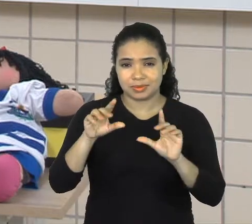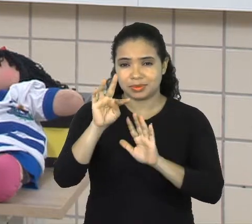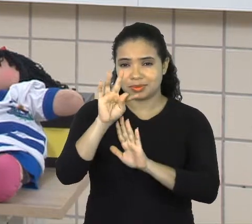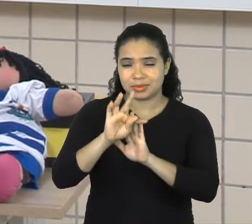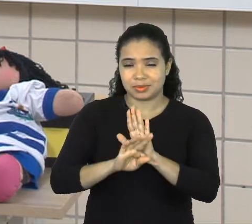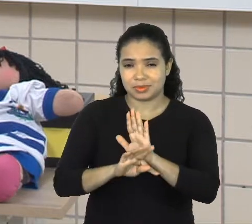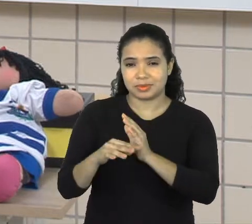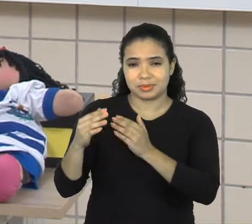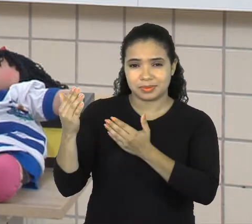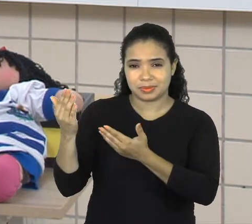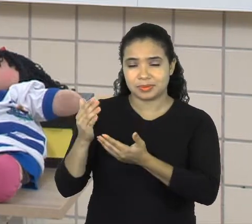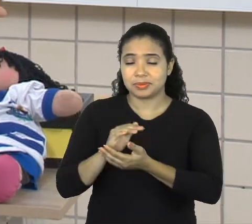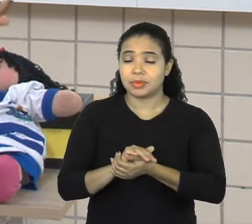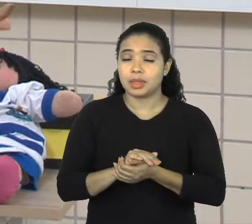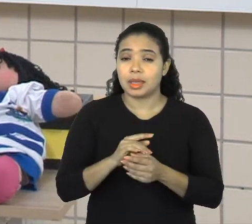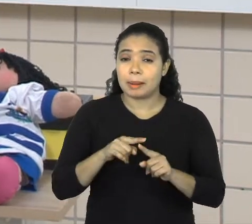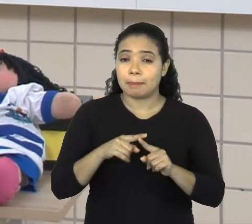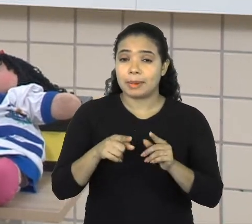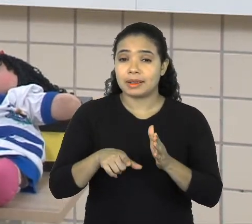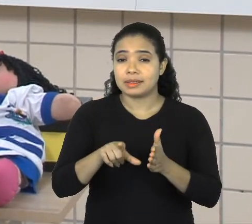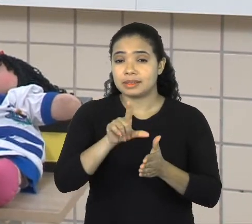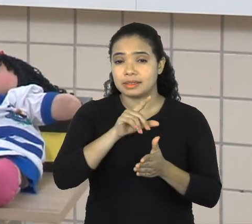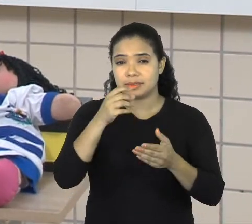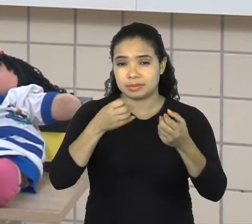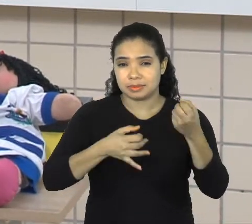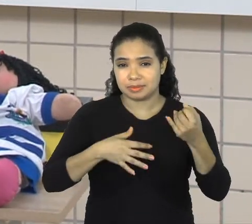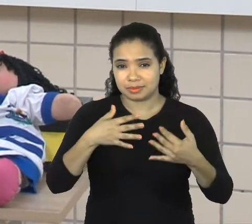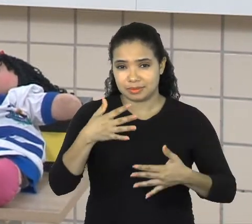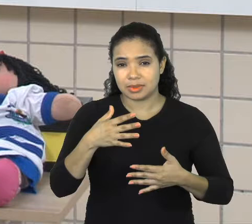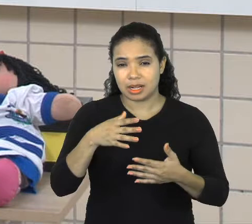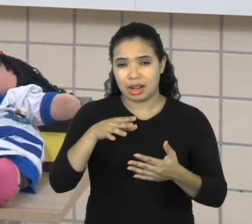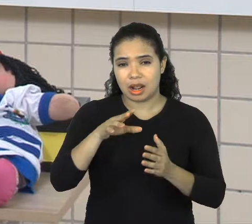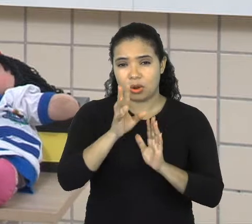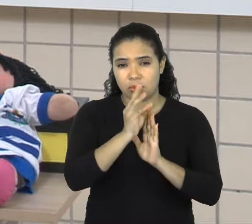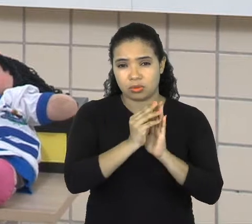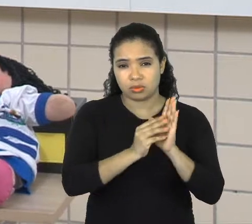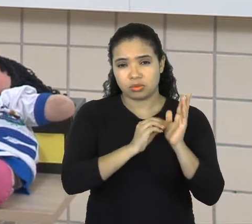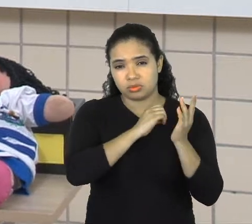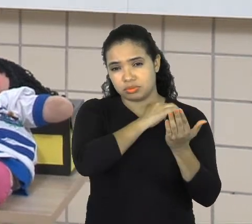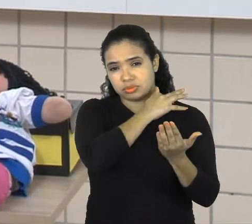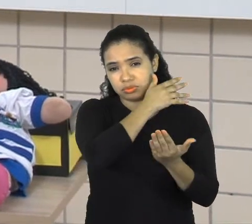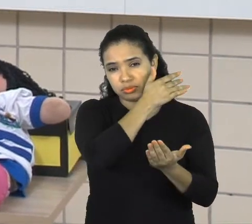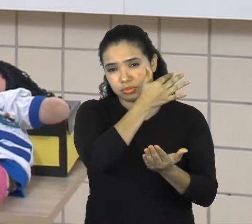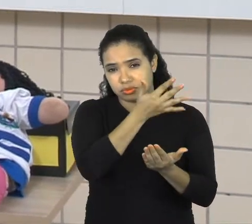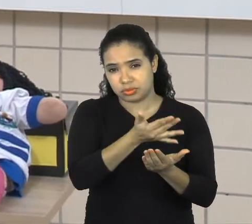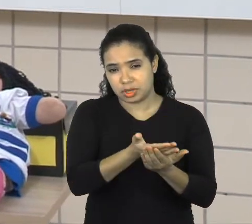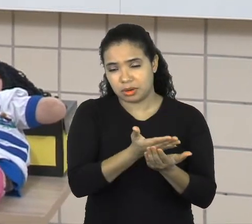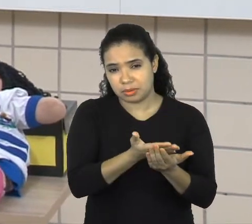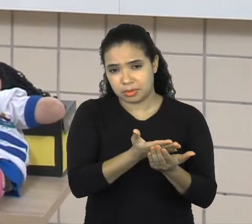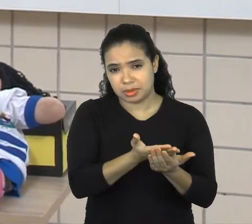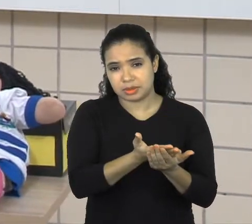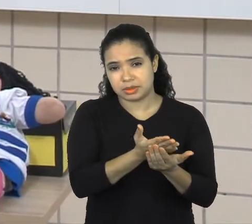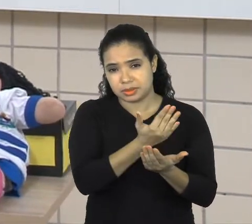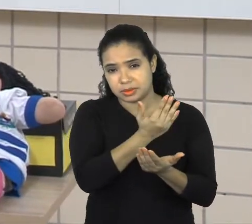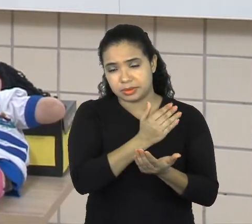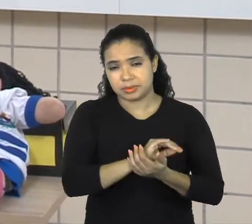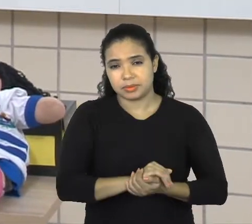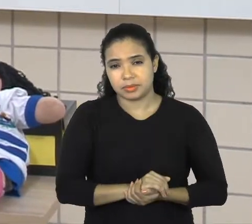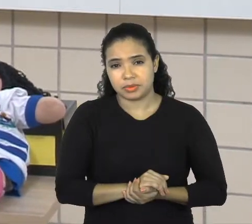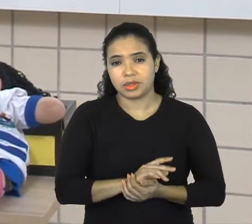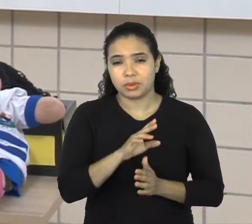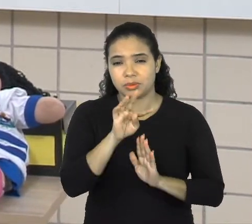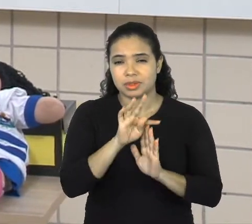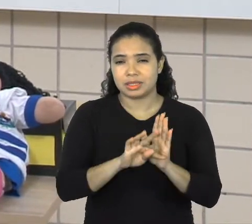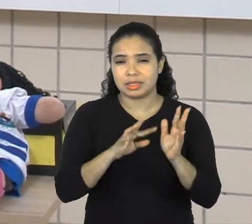vamos trabalhar. Mas antes, como eu falei que nós íamos relembrar um pouquinho de poema para não esquecer, nós vamos trabalhar um texto